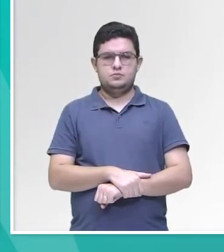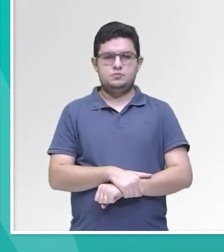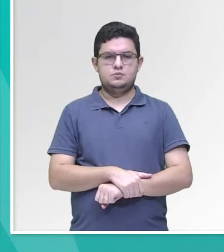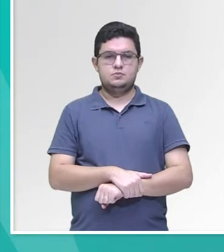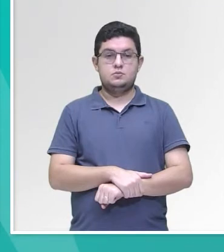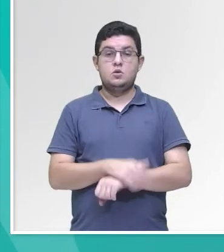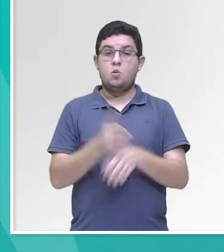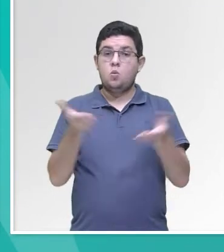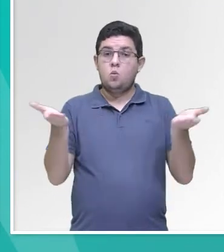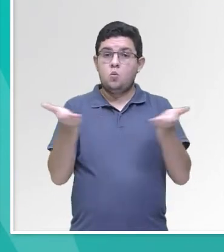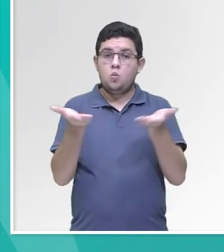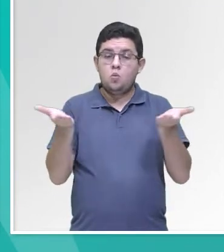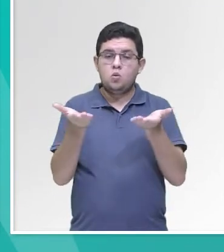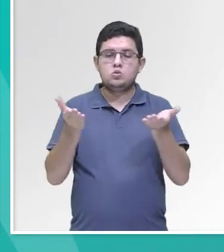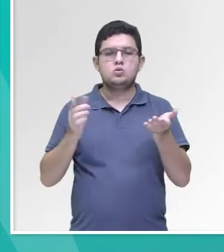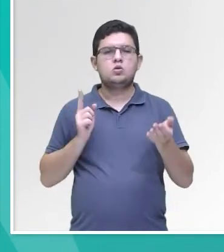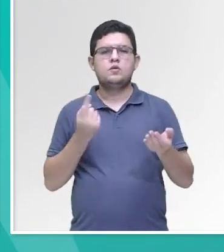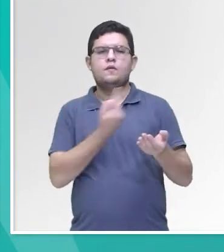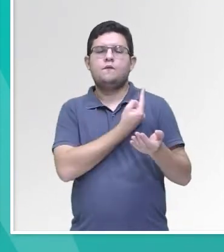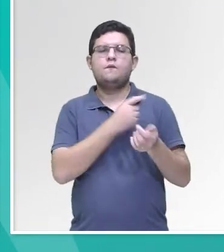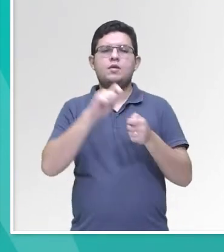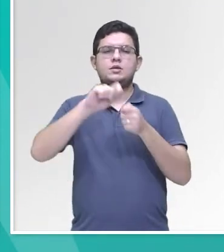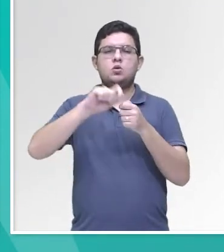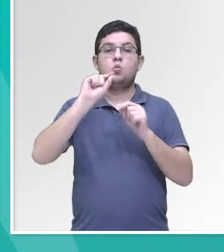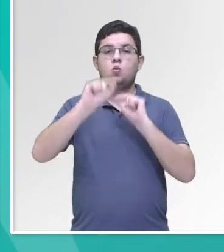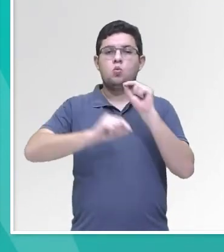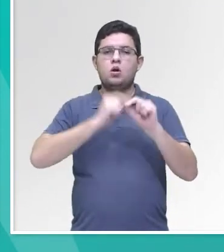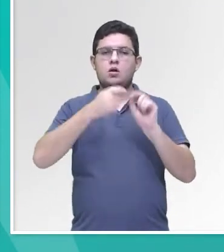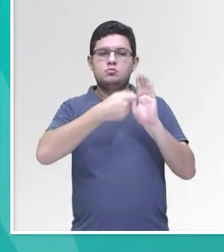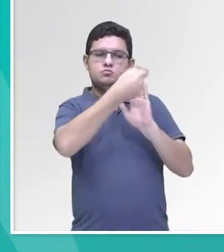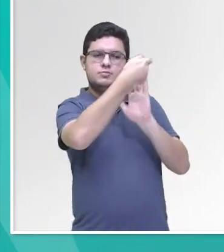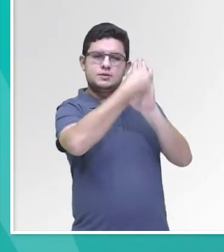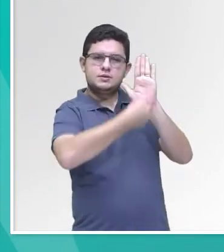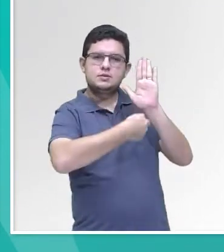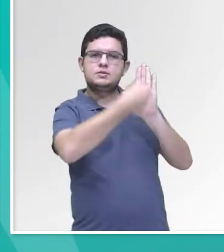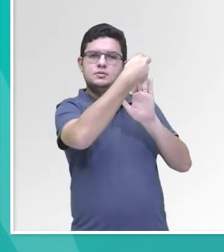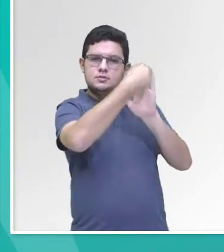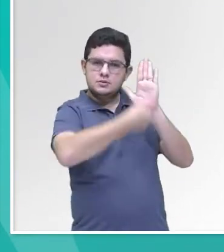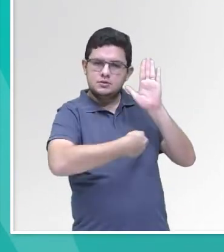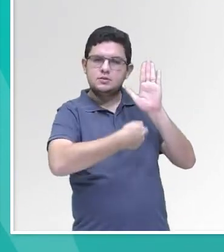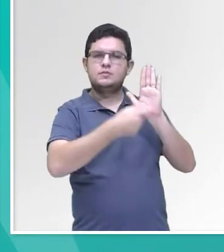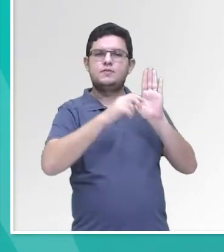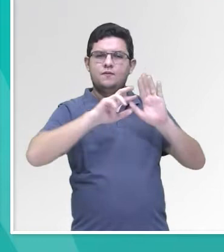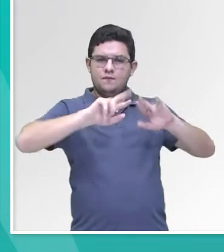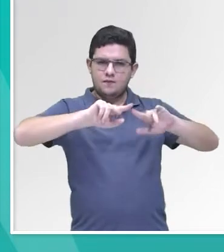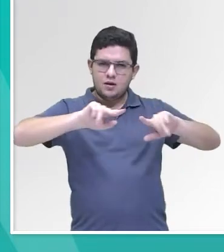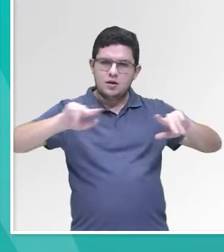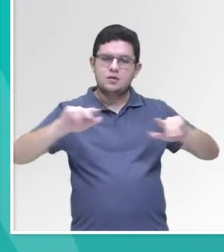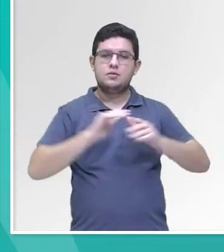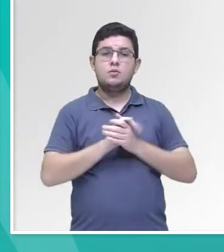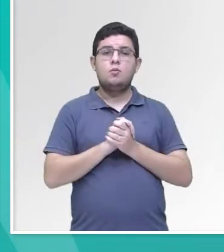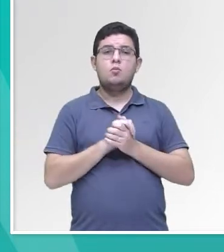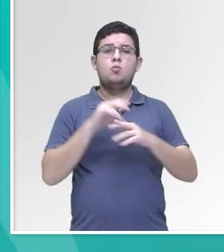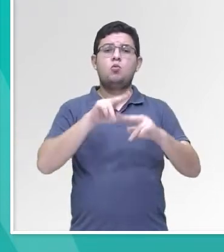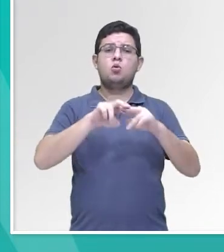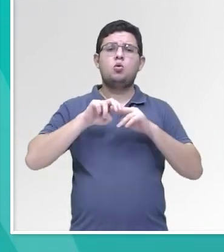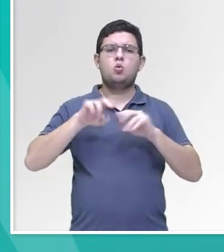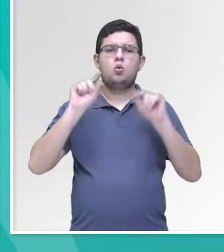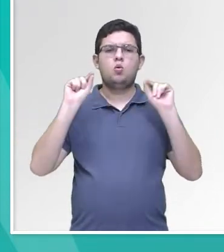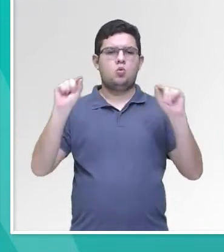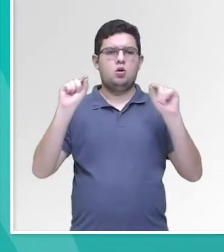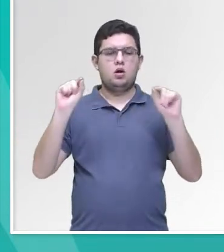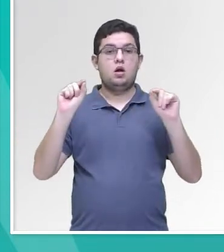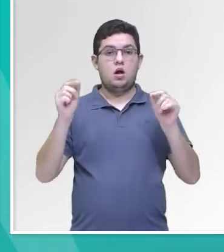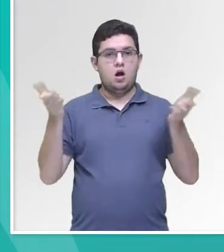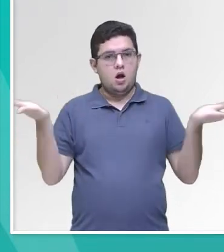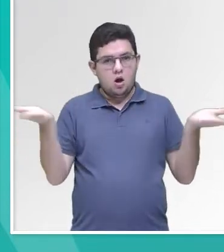Na aula de hoje nós vamos fazer o quê? Produzir texto, isso mesmo, porque essa é uma face extremamente